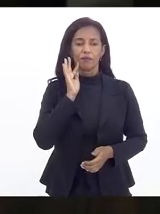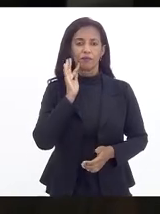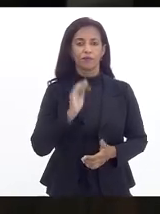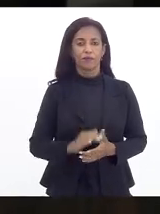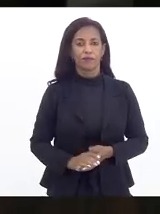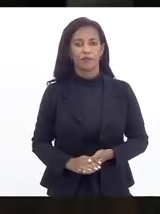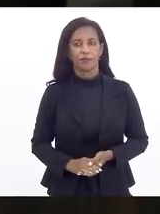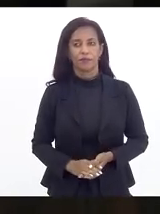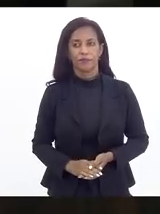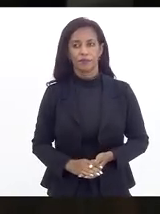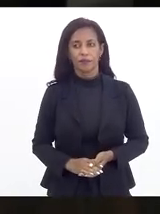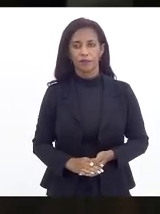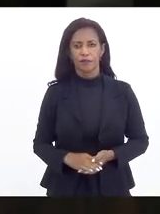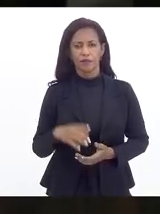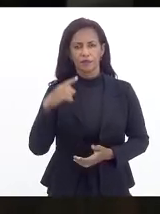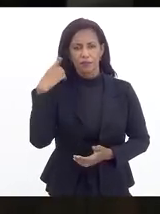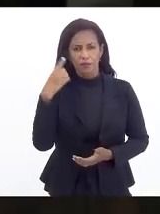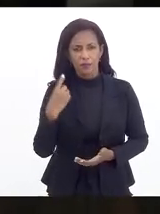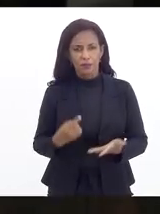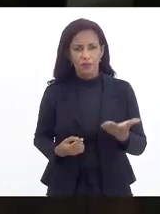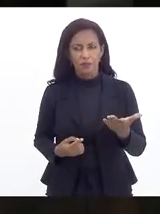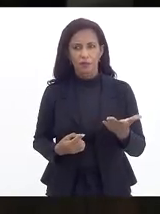Serafini. Deputada Dani.